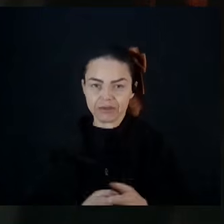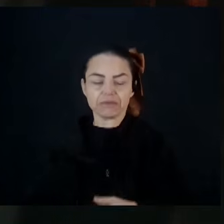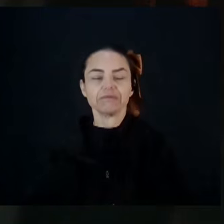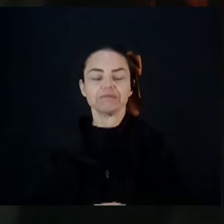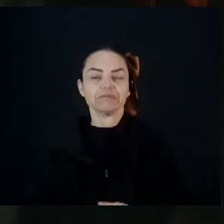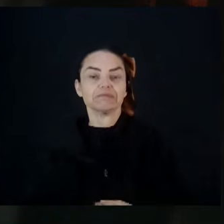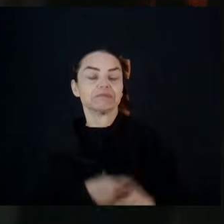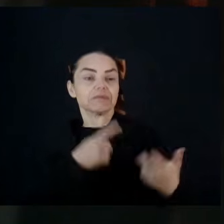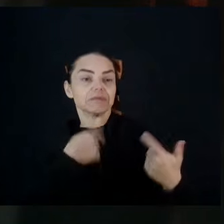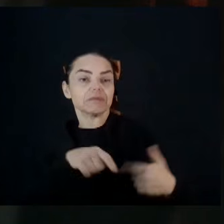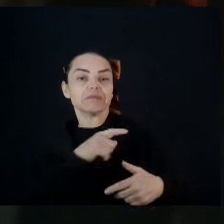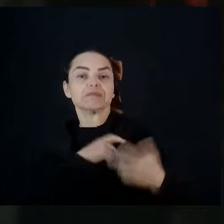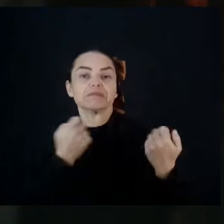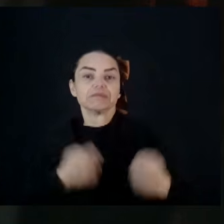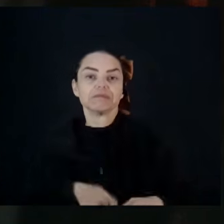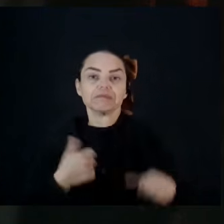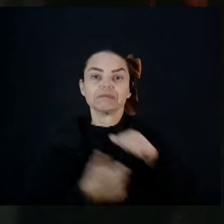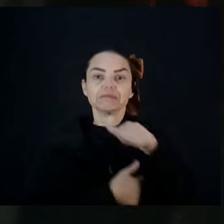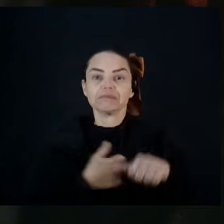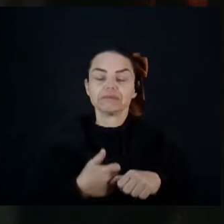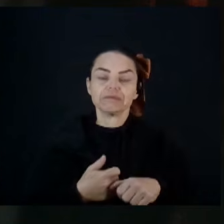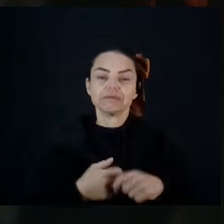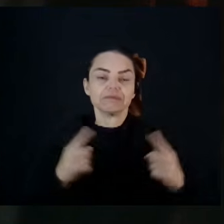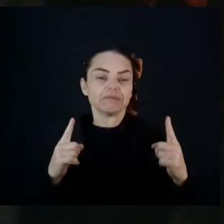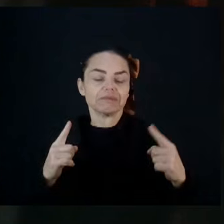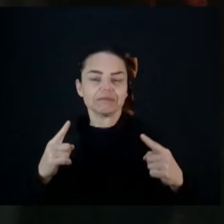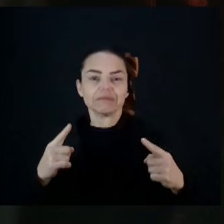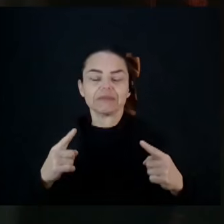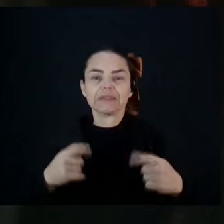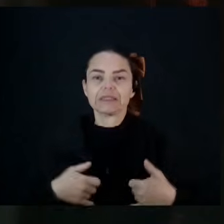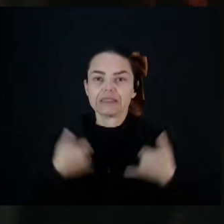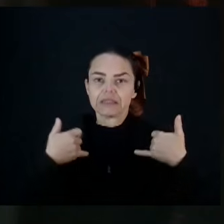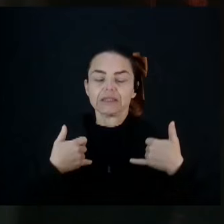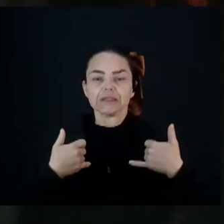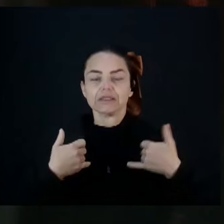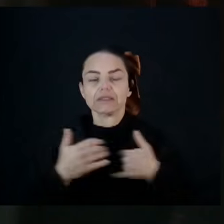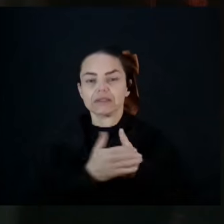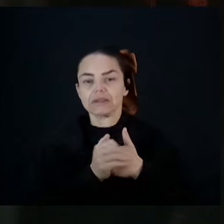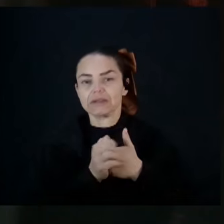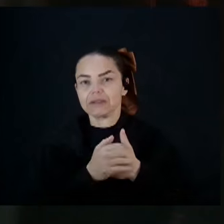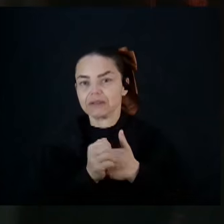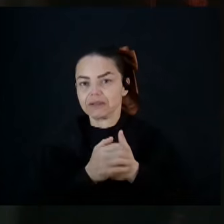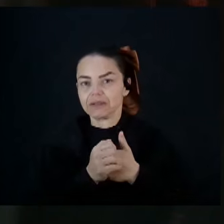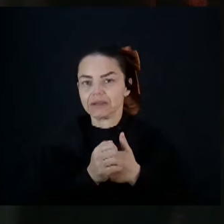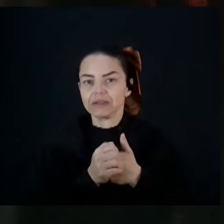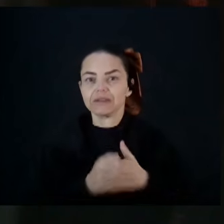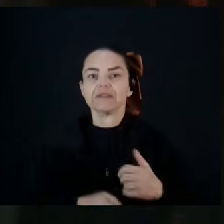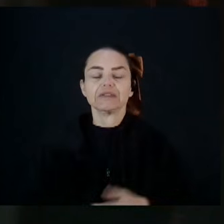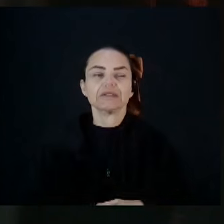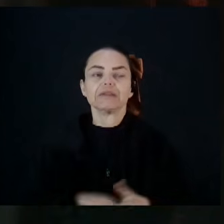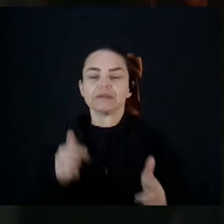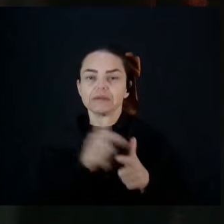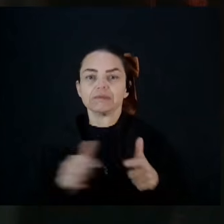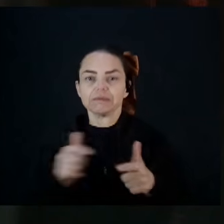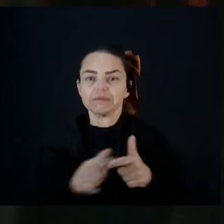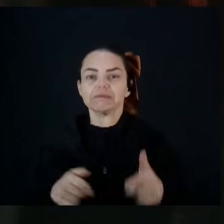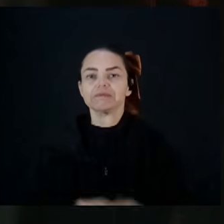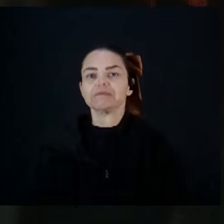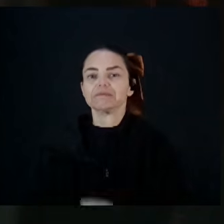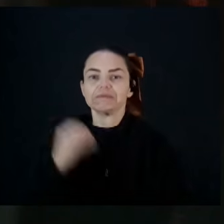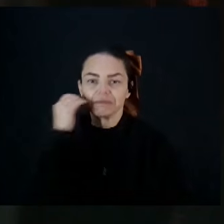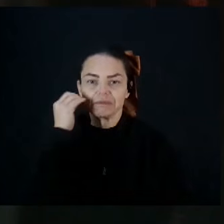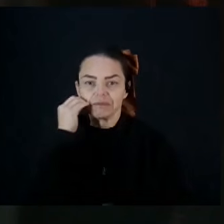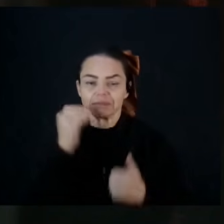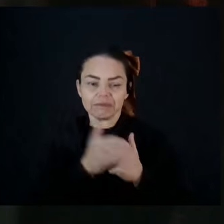a gente pode transformar disputa de ego em acolhimento. De repente, quando você passar por uma situação dessa, tentar acolher, as